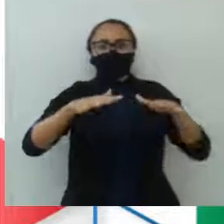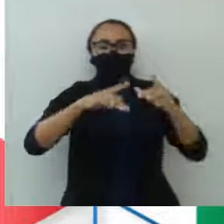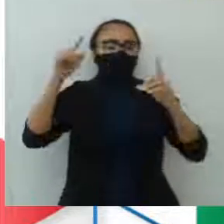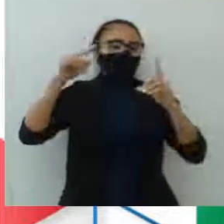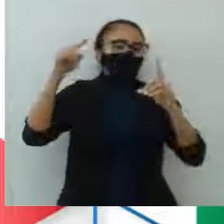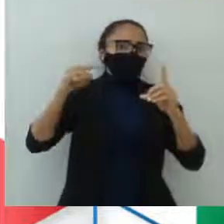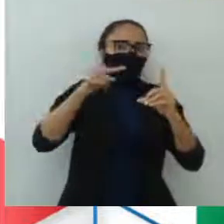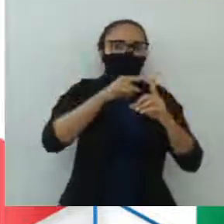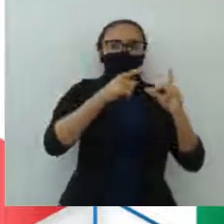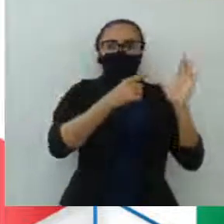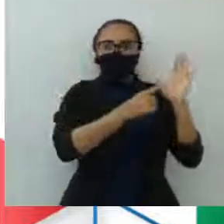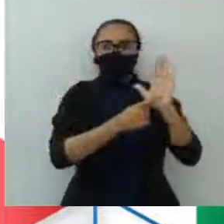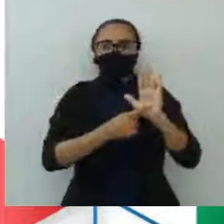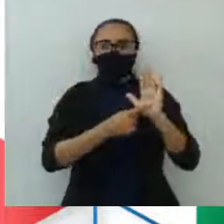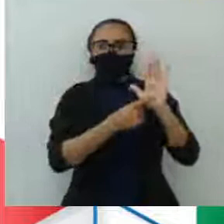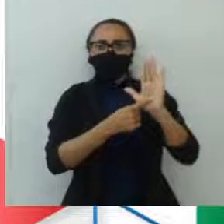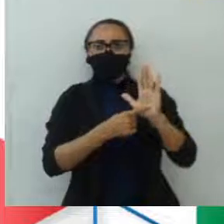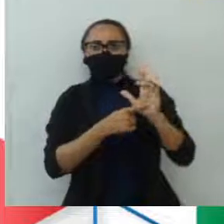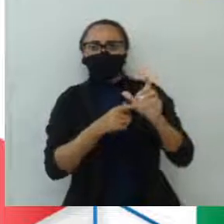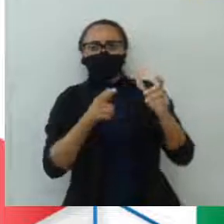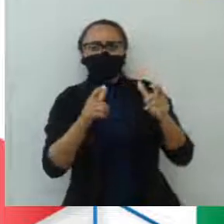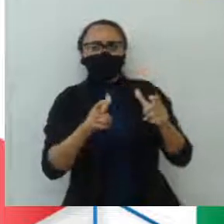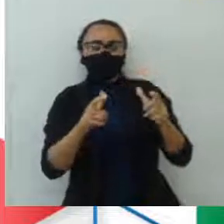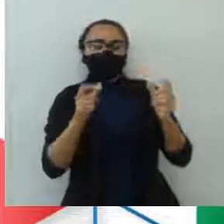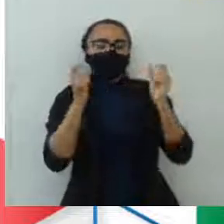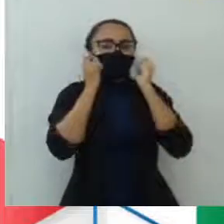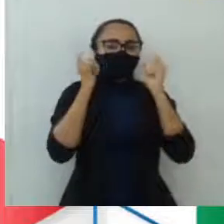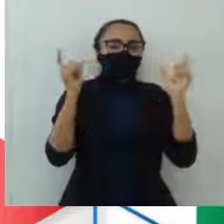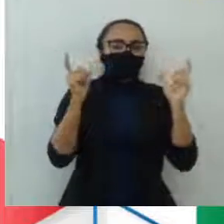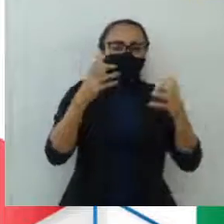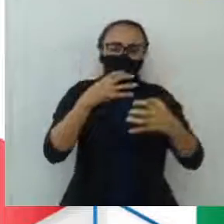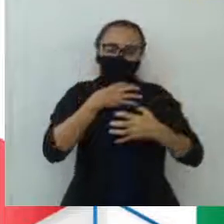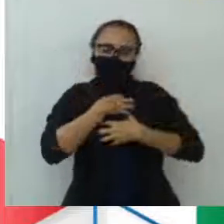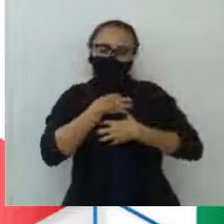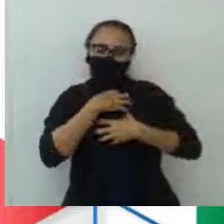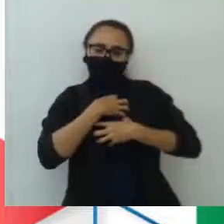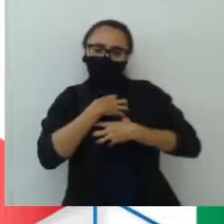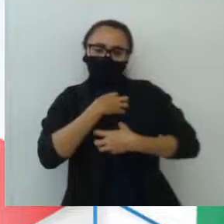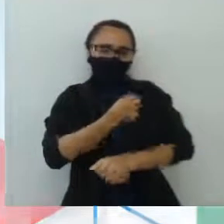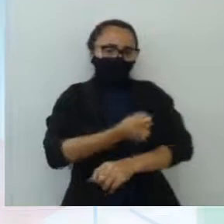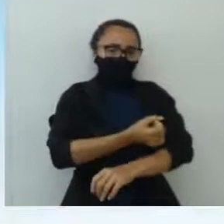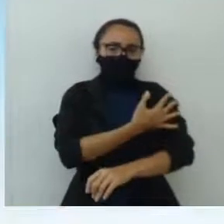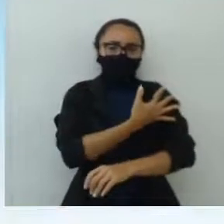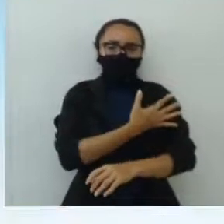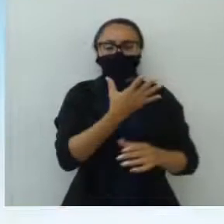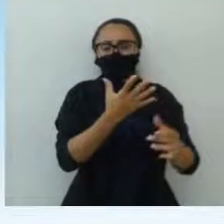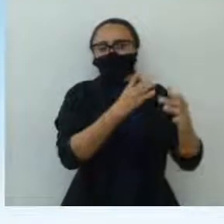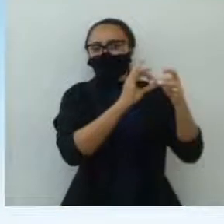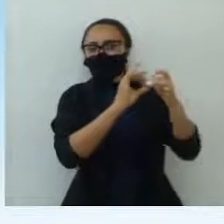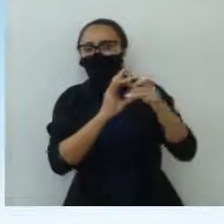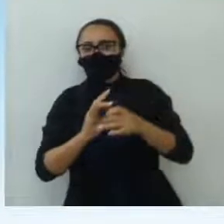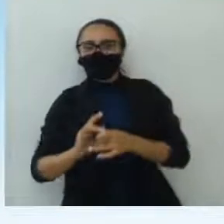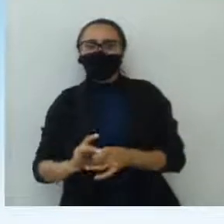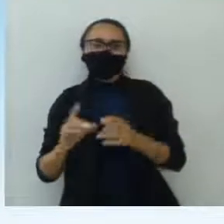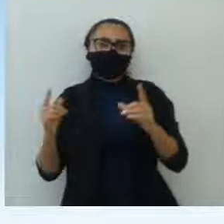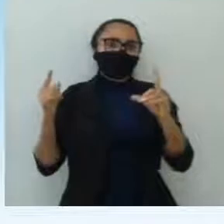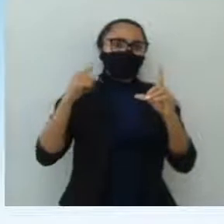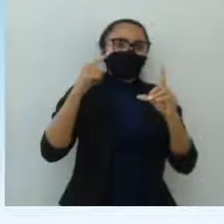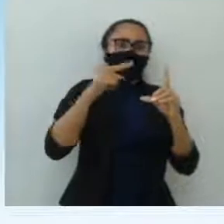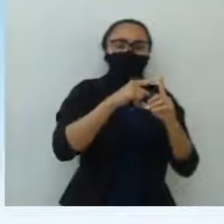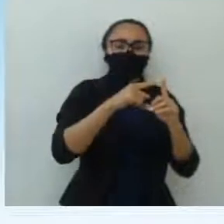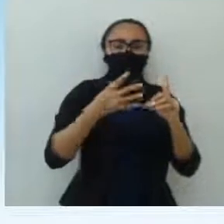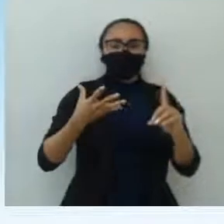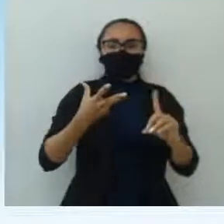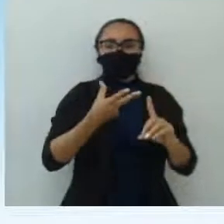objetivo apresentar uma situação e despertar sentimentos no público. Então esse é o contexto, esse é o grande objetivo da arte